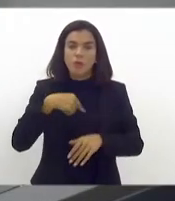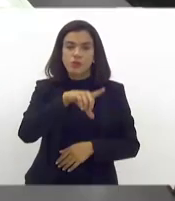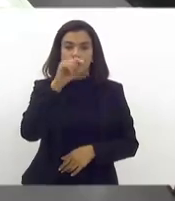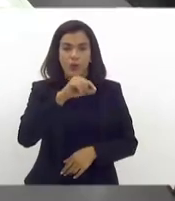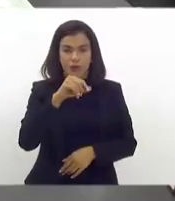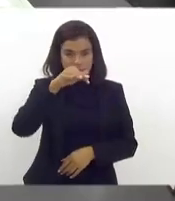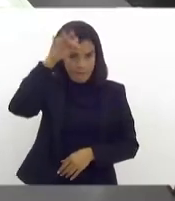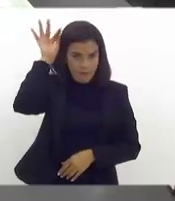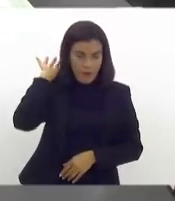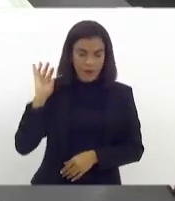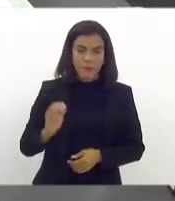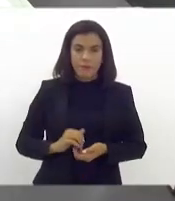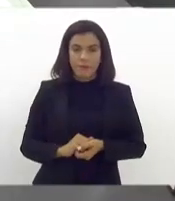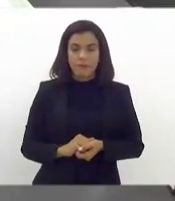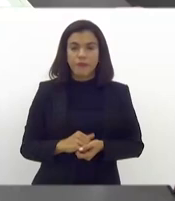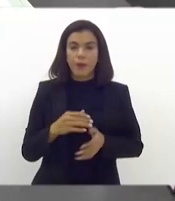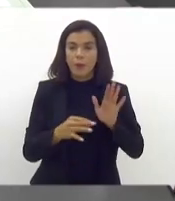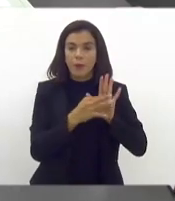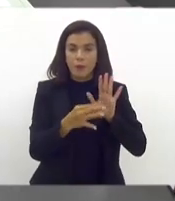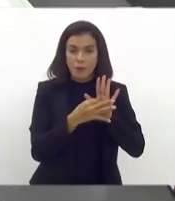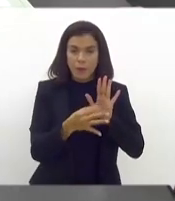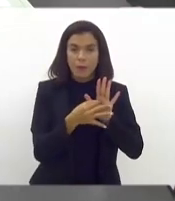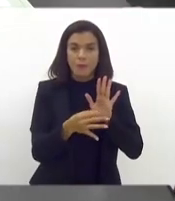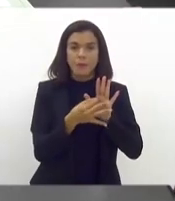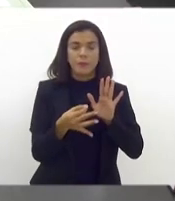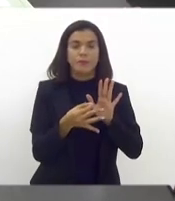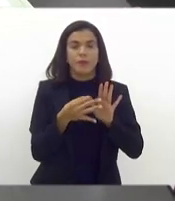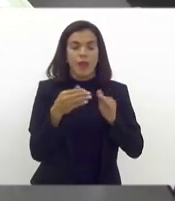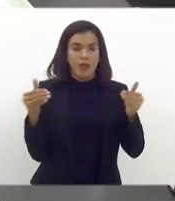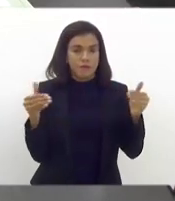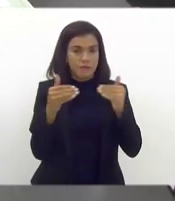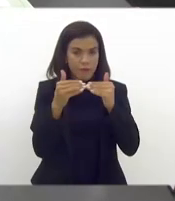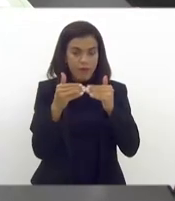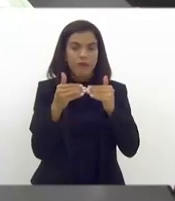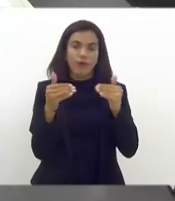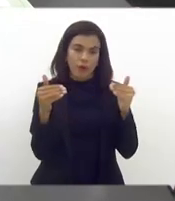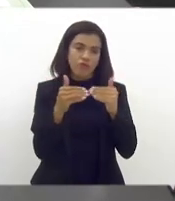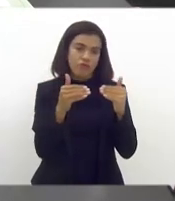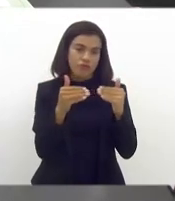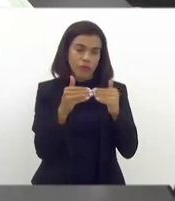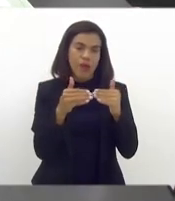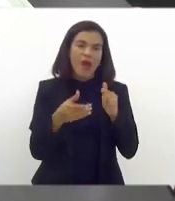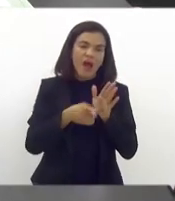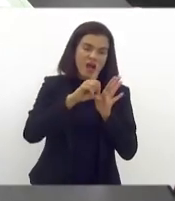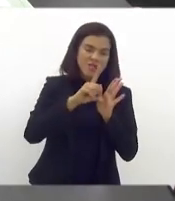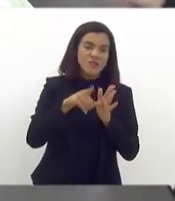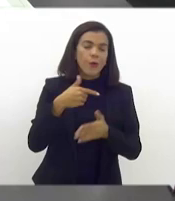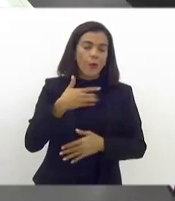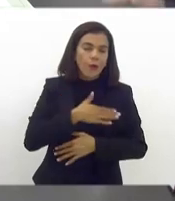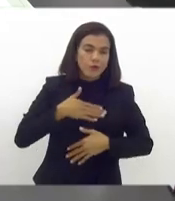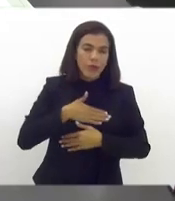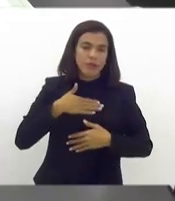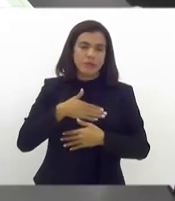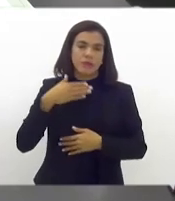Pacheco. Exato. Presidente, meu parecer é favorável com... Antes de dar o parecer, na verdade, eu gostaria de